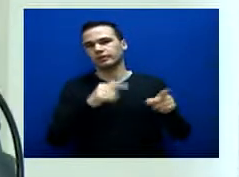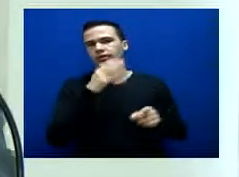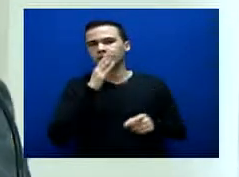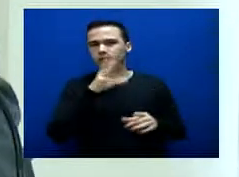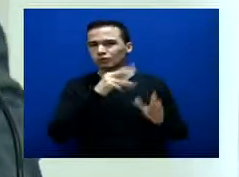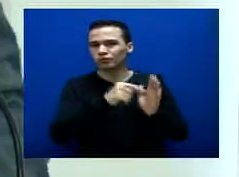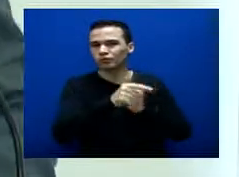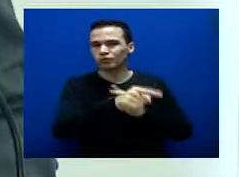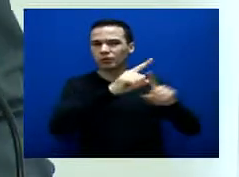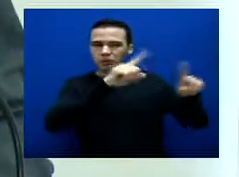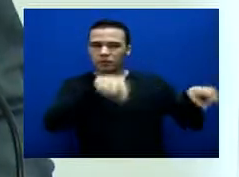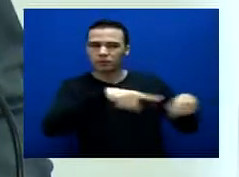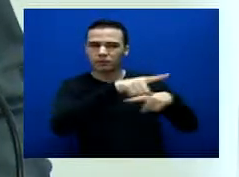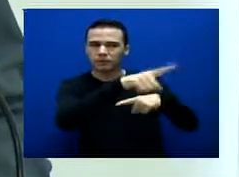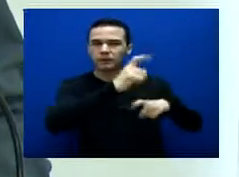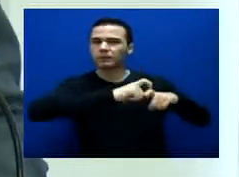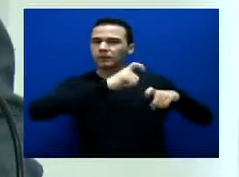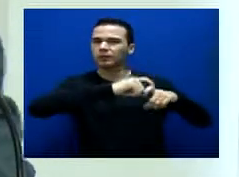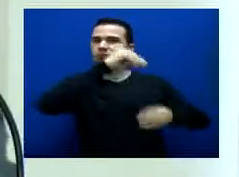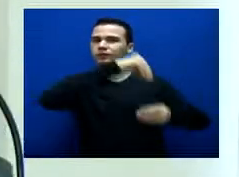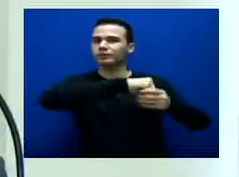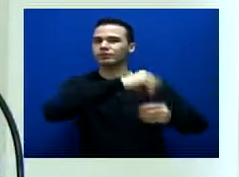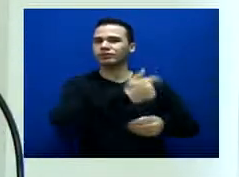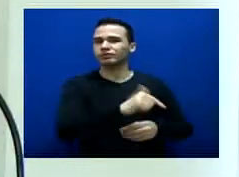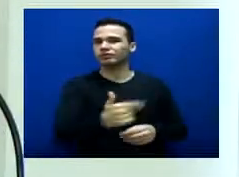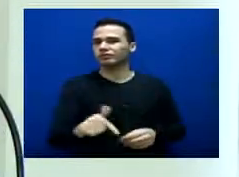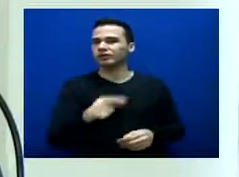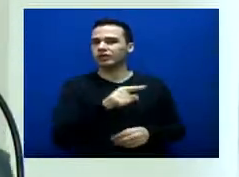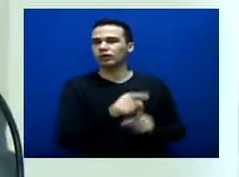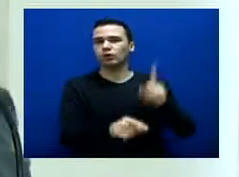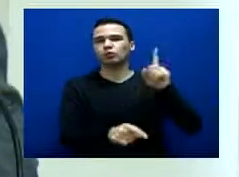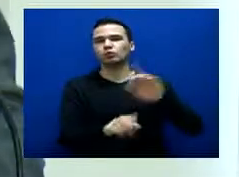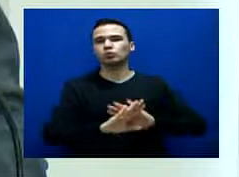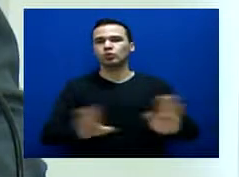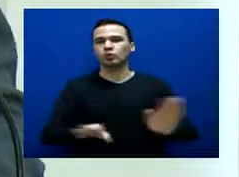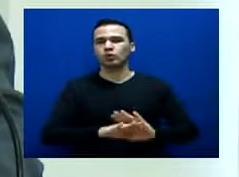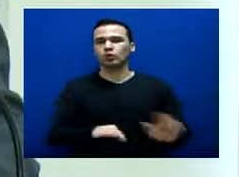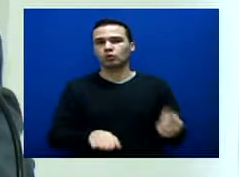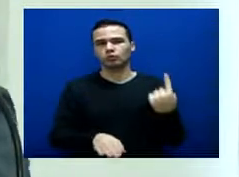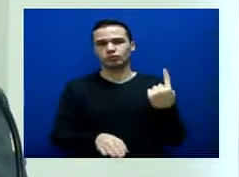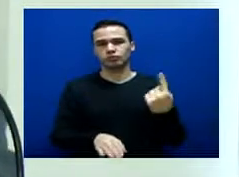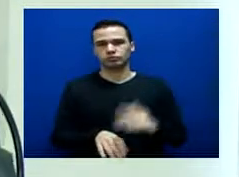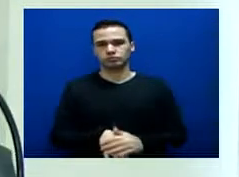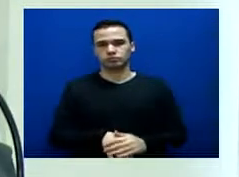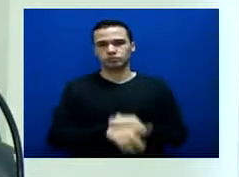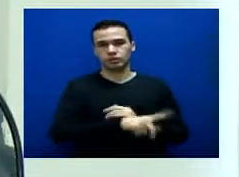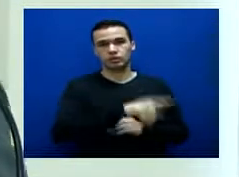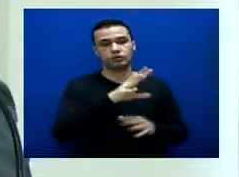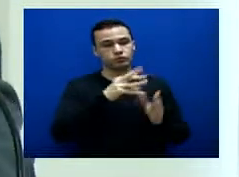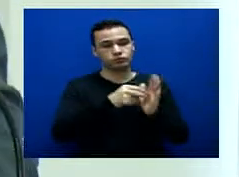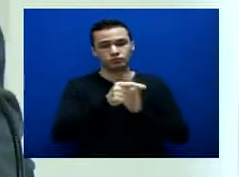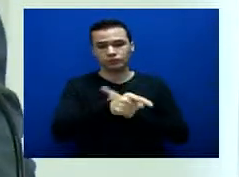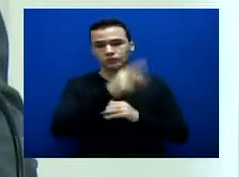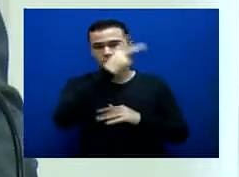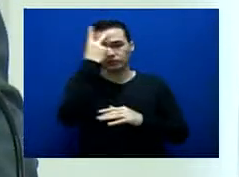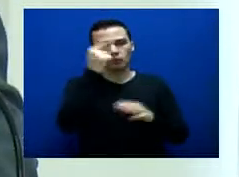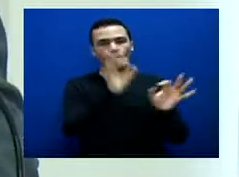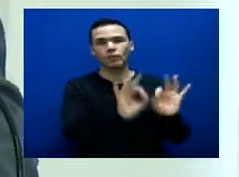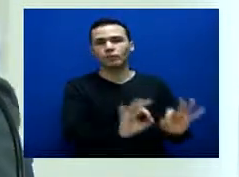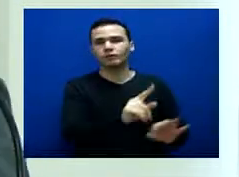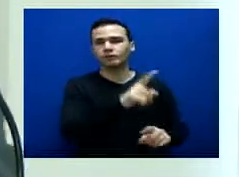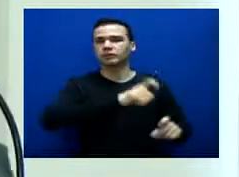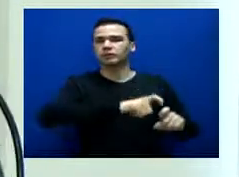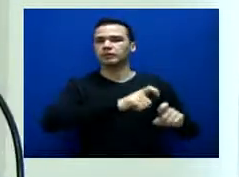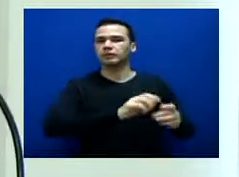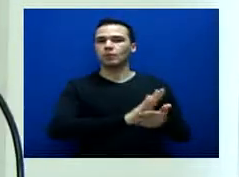os consultórios estavam vazios. 5 ou 6 consultórios, só tinha um médico atendendo e a maioria dos consultórios vazios e